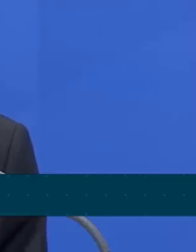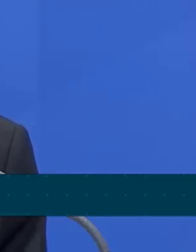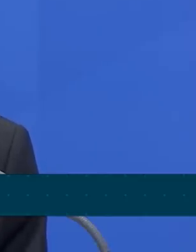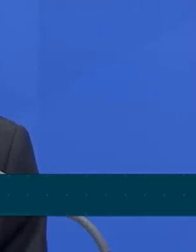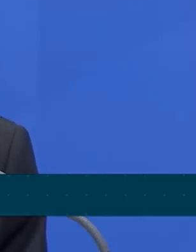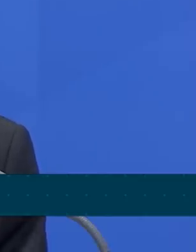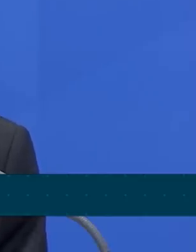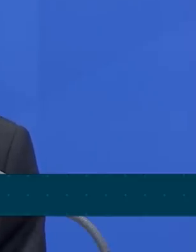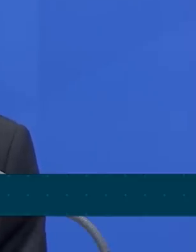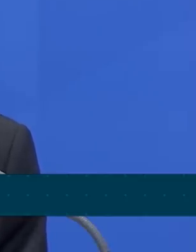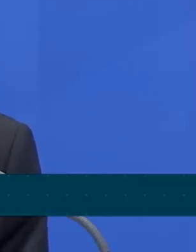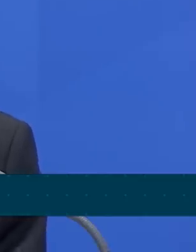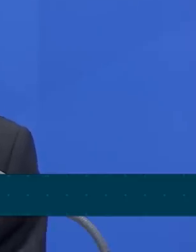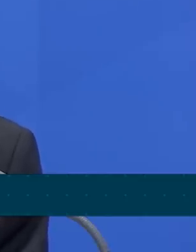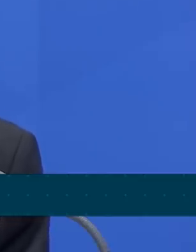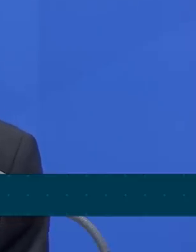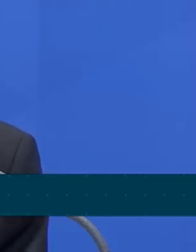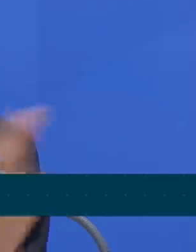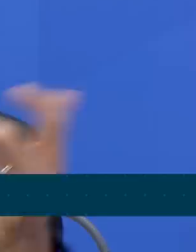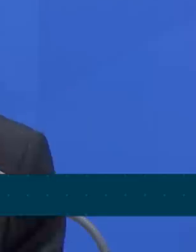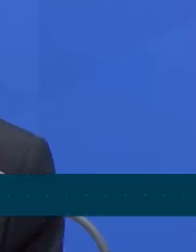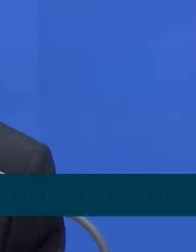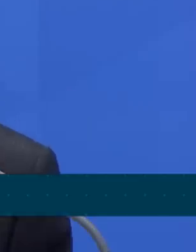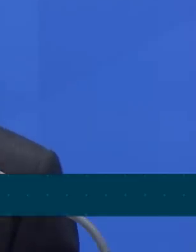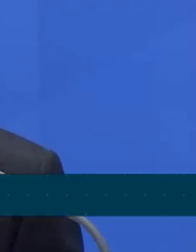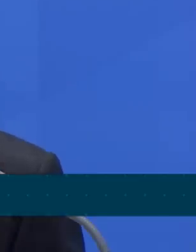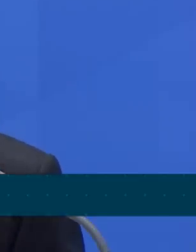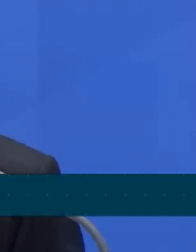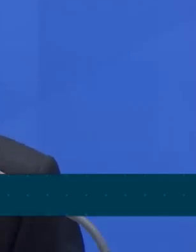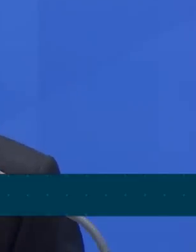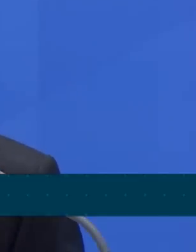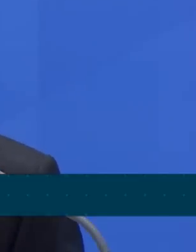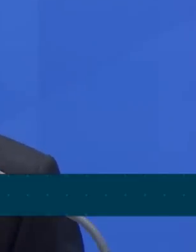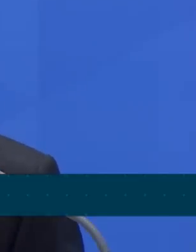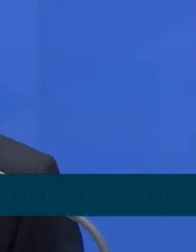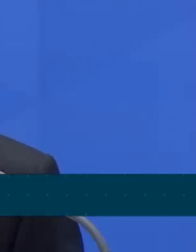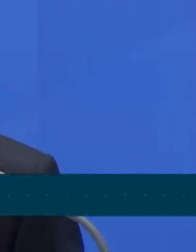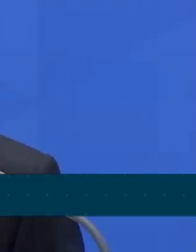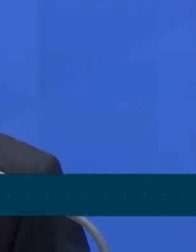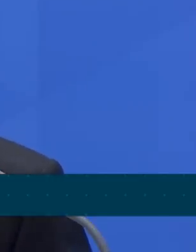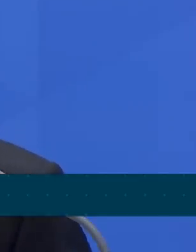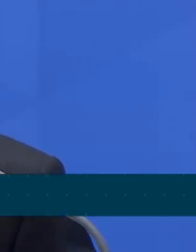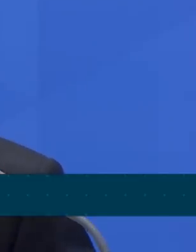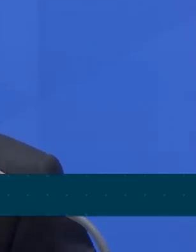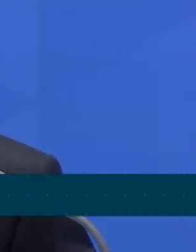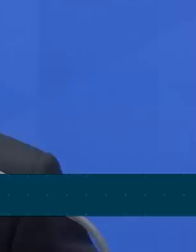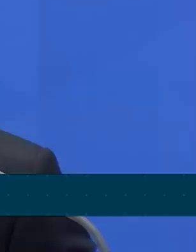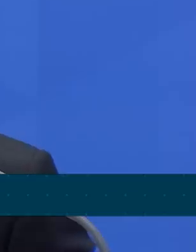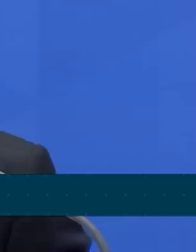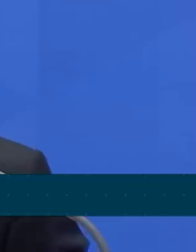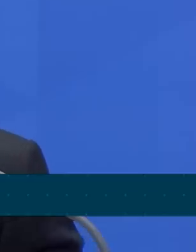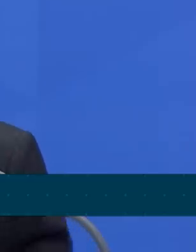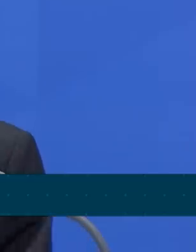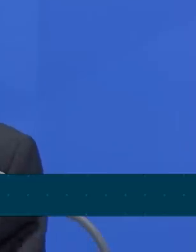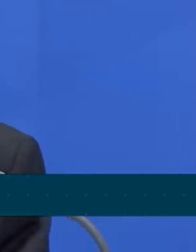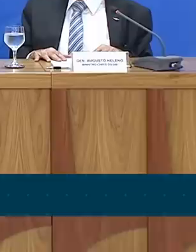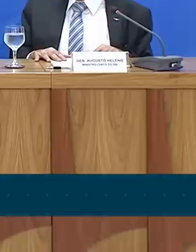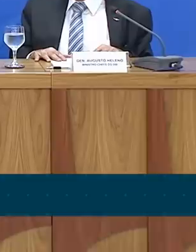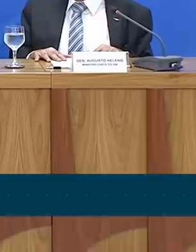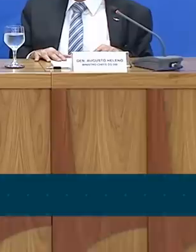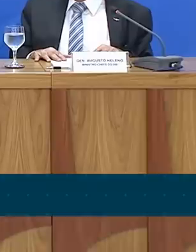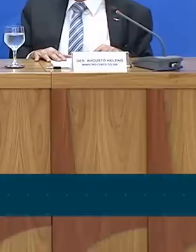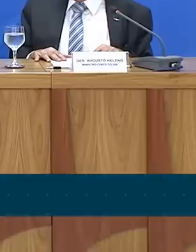ao caminhão quebrou e como é que vocês vieram no caminhão da madeira piano caminhão da madeireira